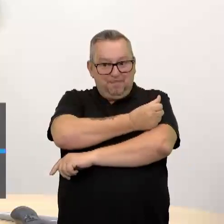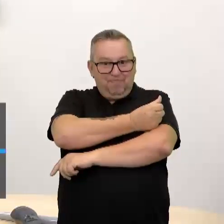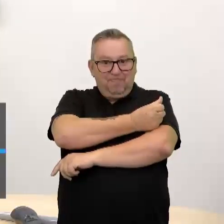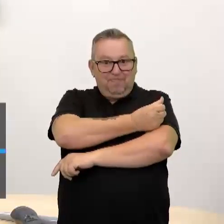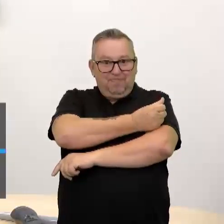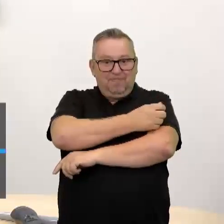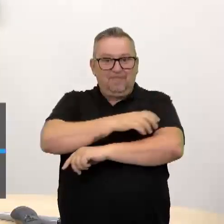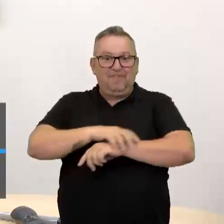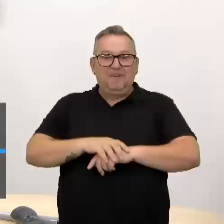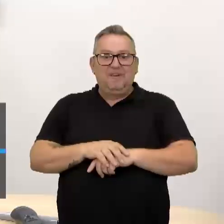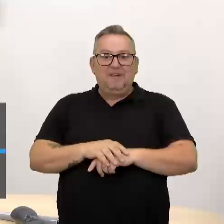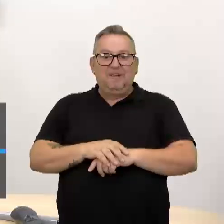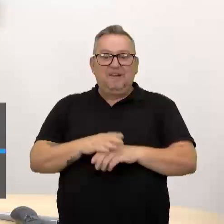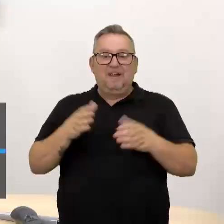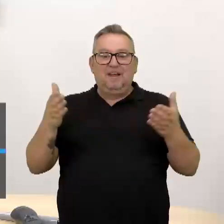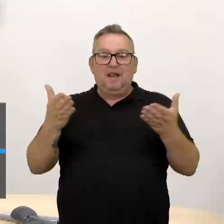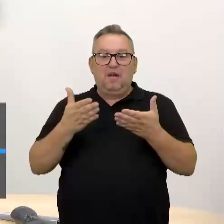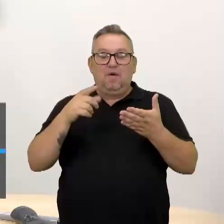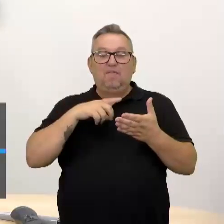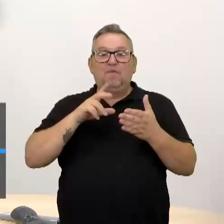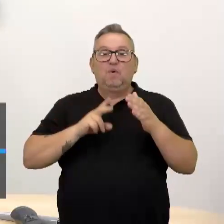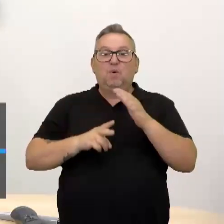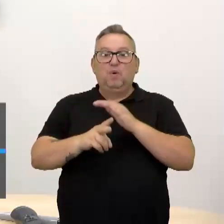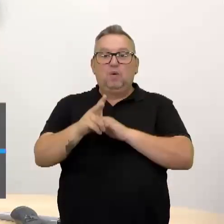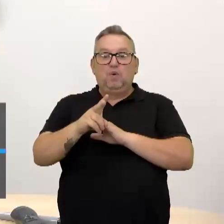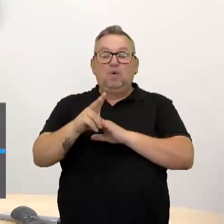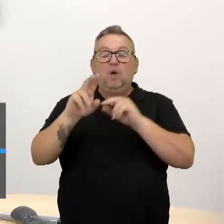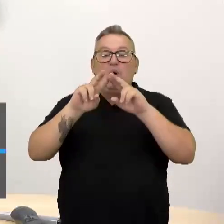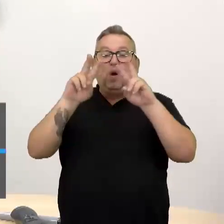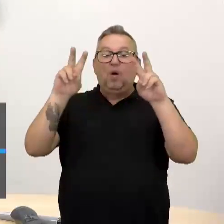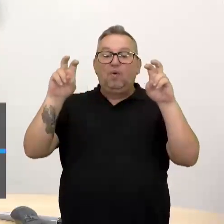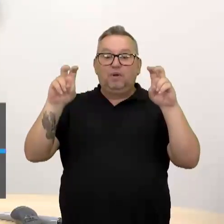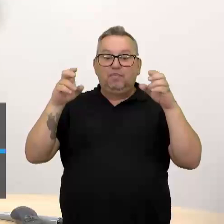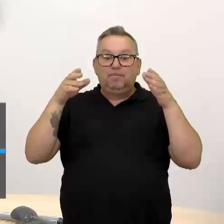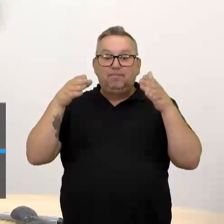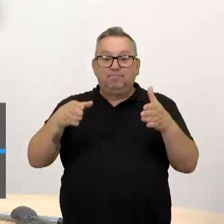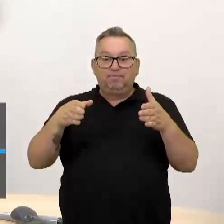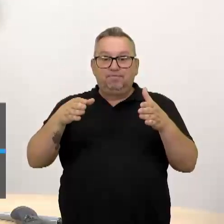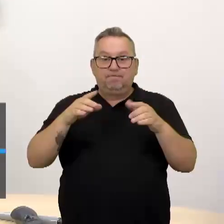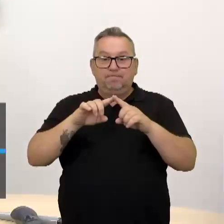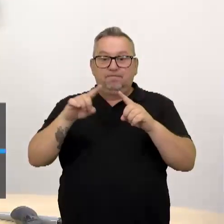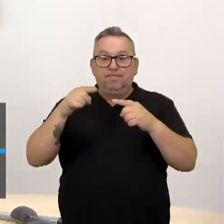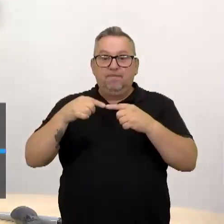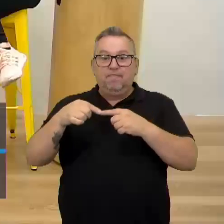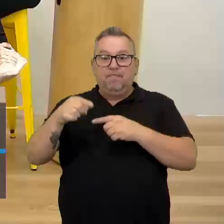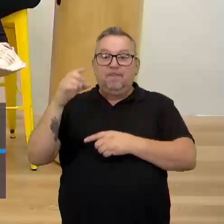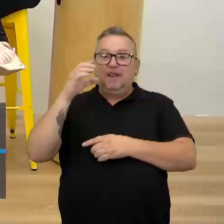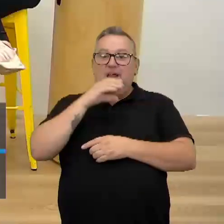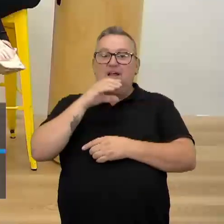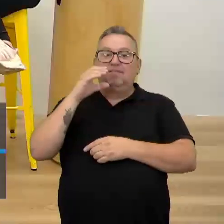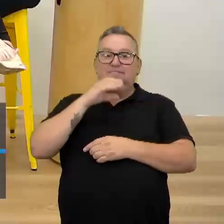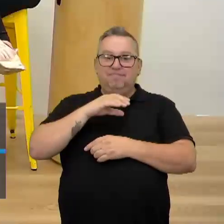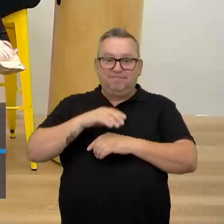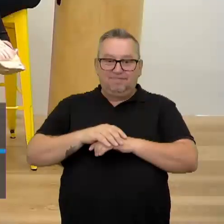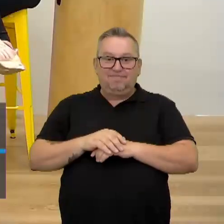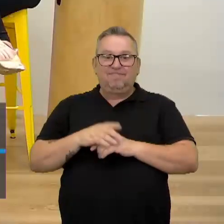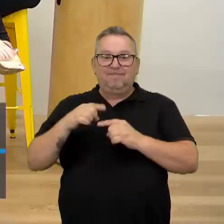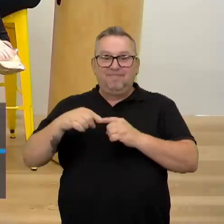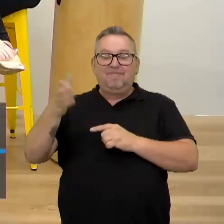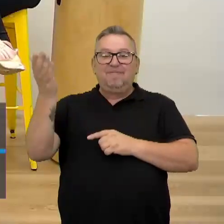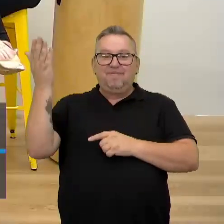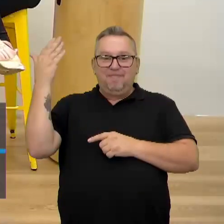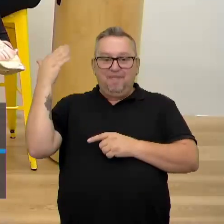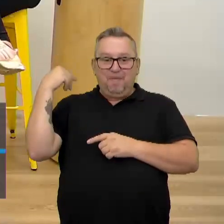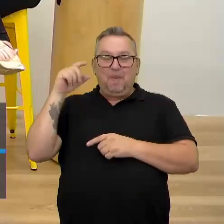fundamental, dos anos finais. E nós vamos dar uma continuidade a um tema que foi abordado semana passada. Aí, você tá vendo? Semana